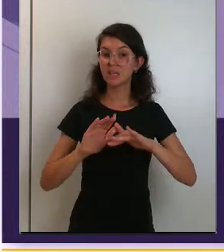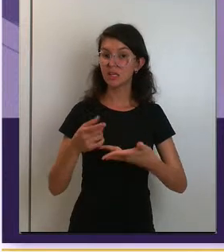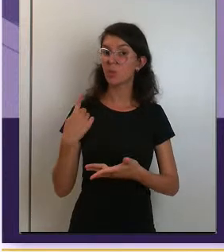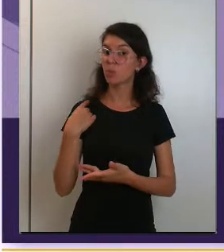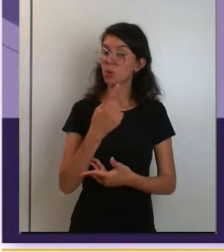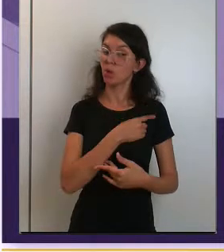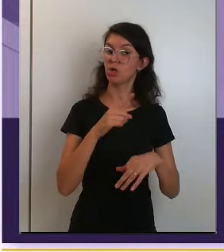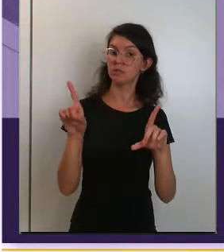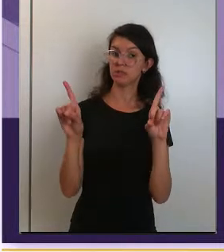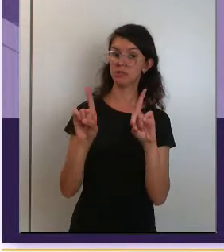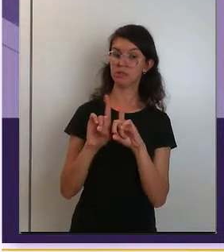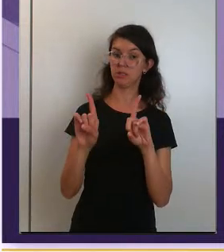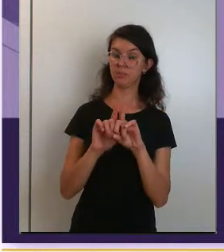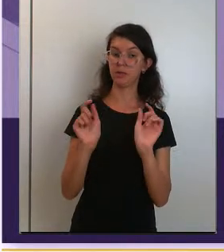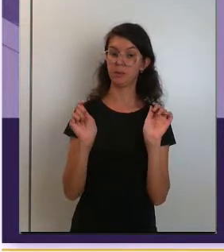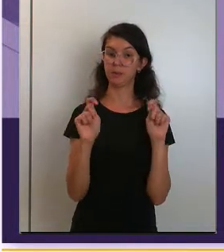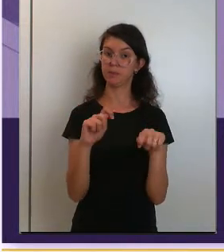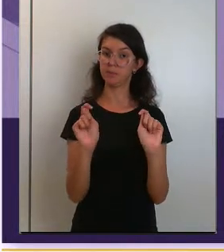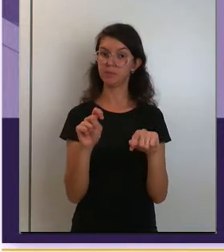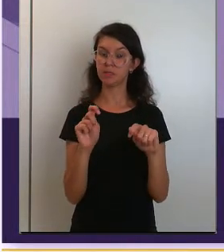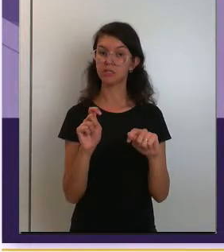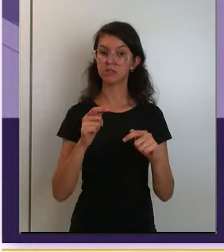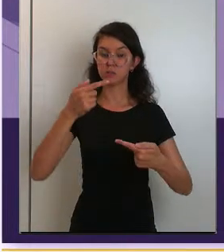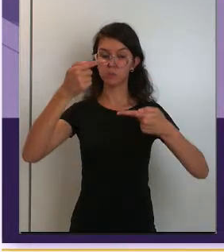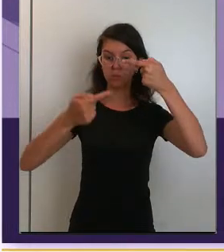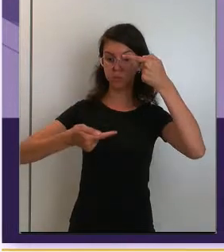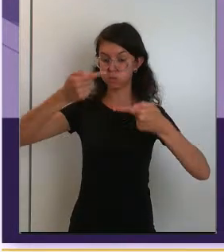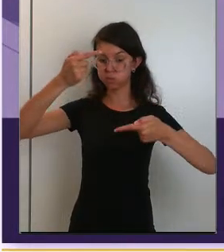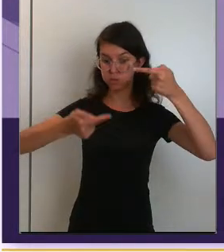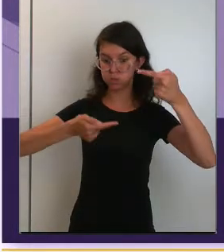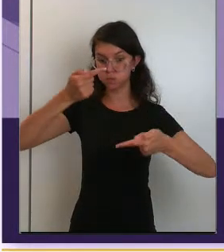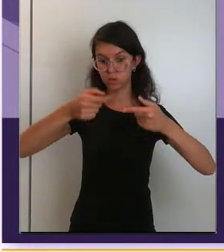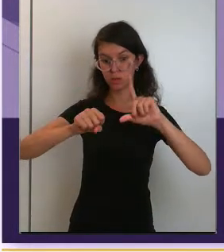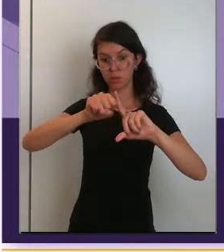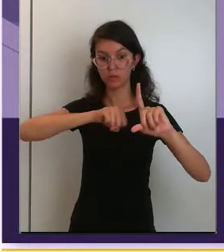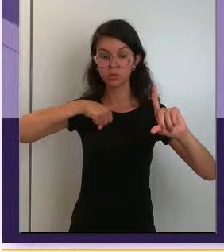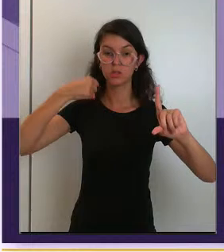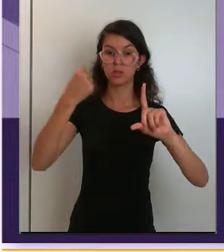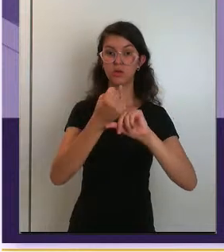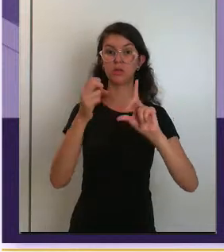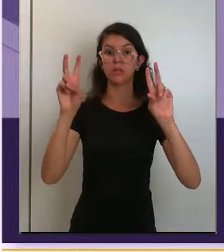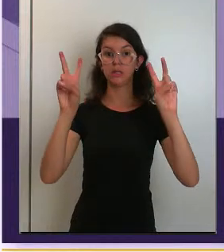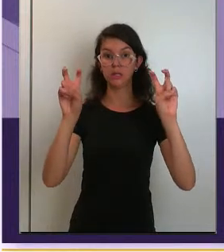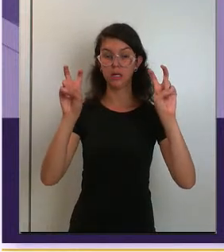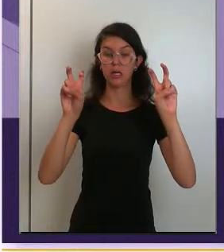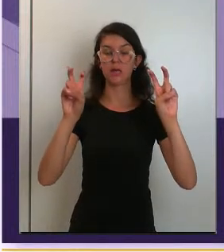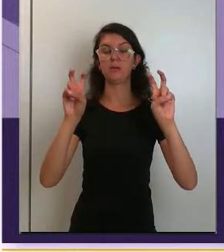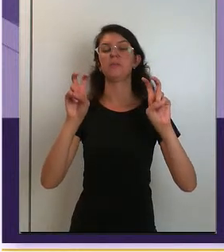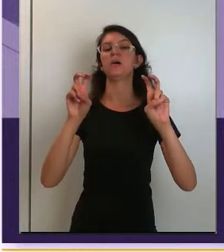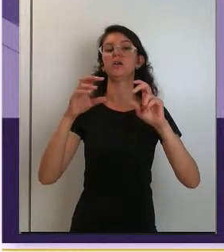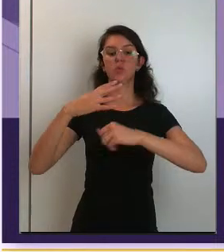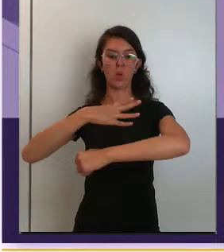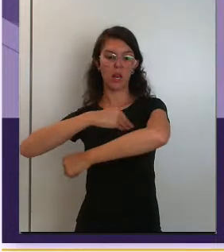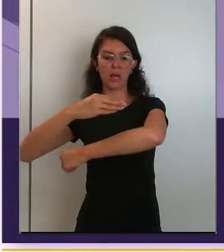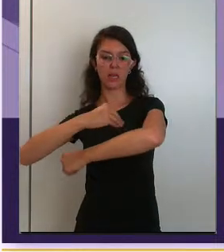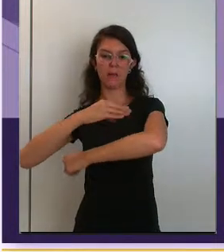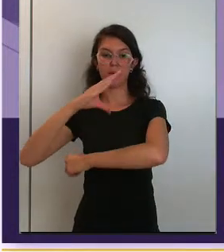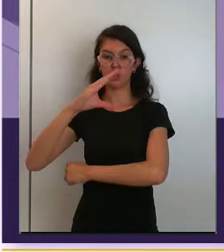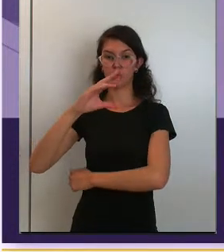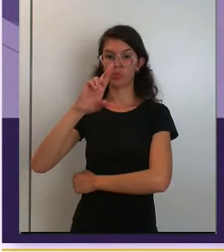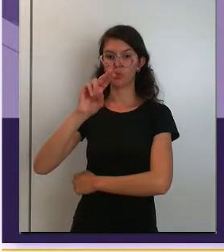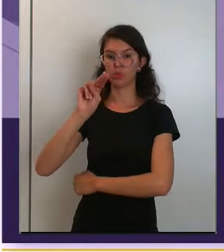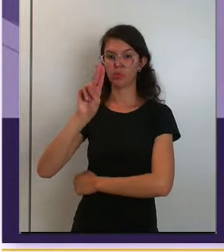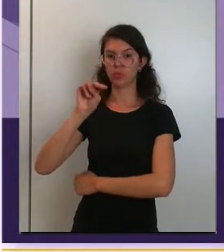também prover ainda um amplo debate com a sociedade sobre o aleitamento materno cruzado, e aí o aleitamento cruzado, ele, como a gente